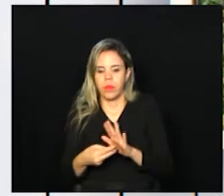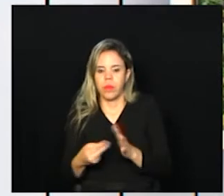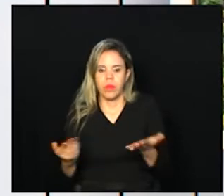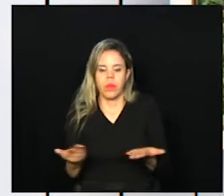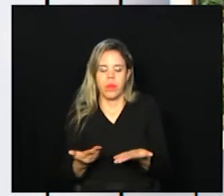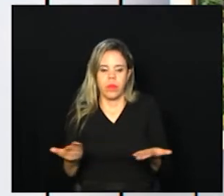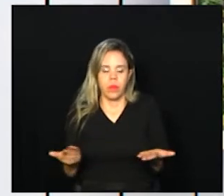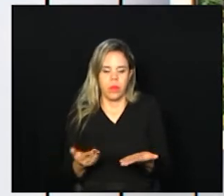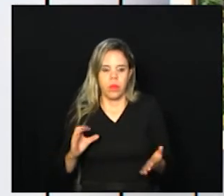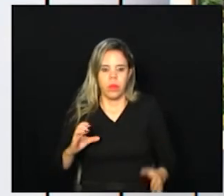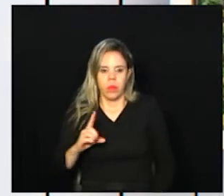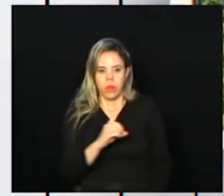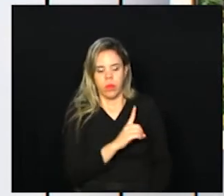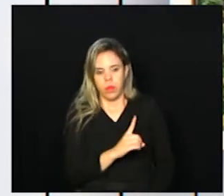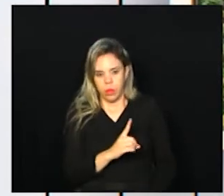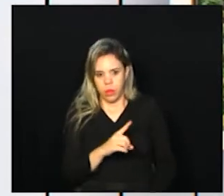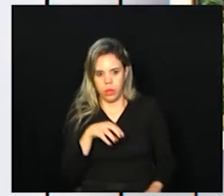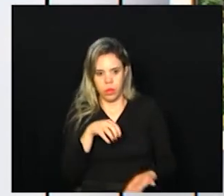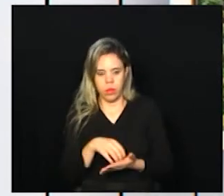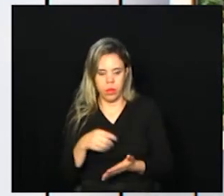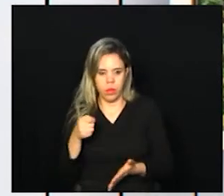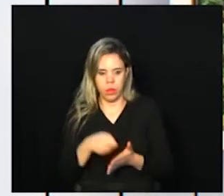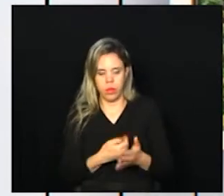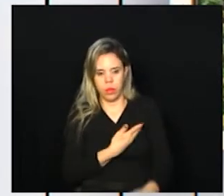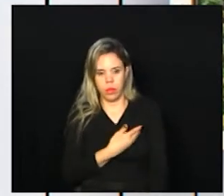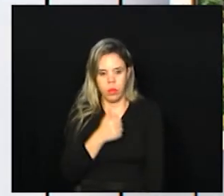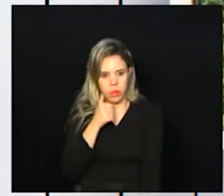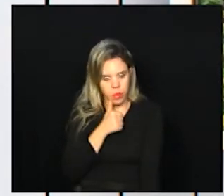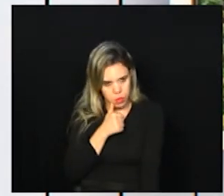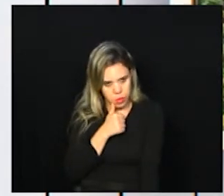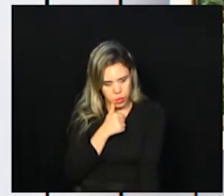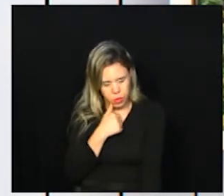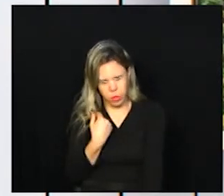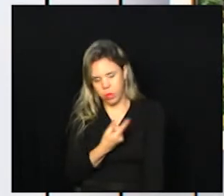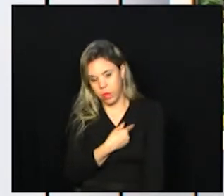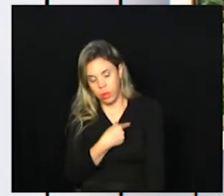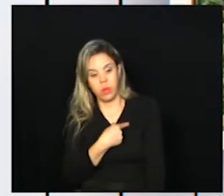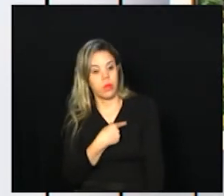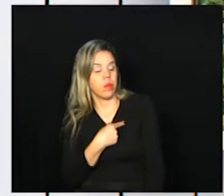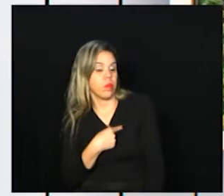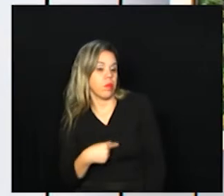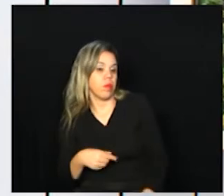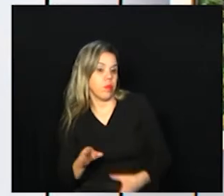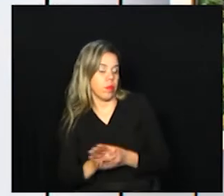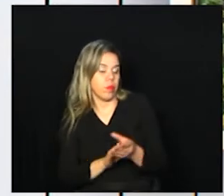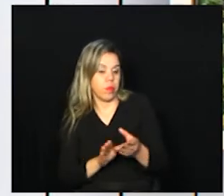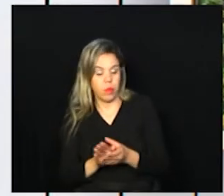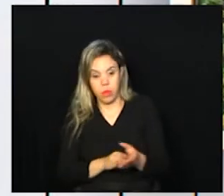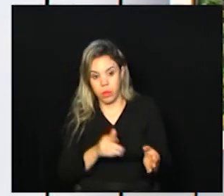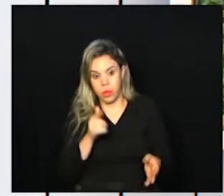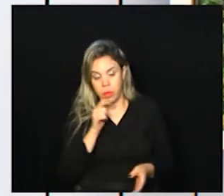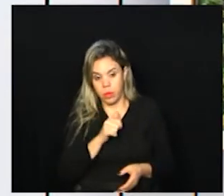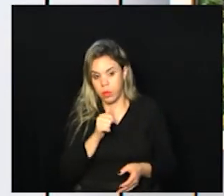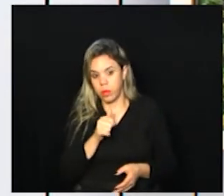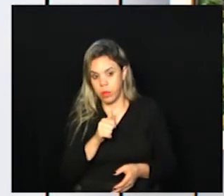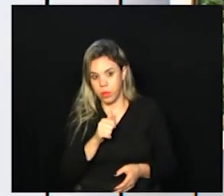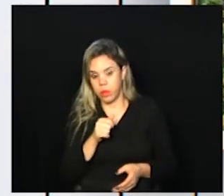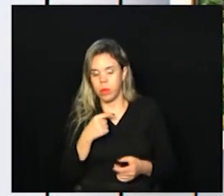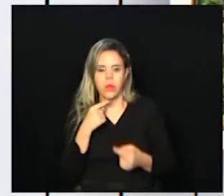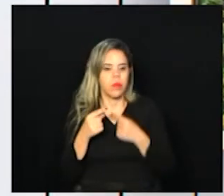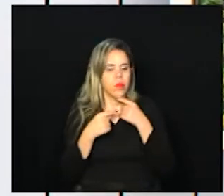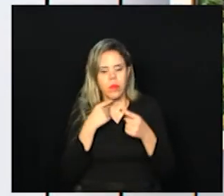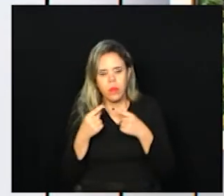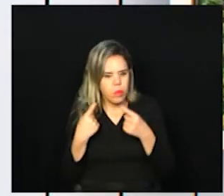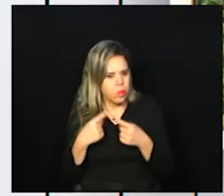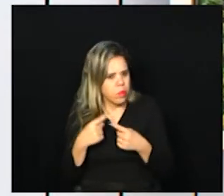com a Coordenadoria de Políticas para as Mulheres, nós remetemos ao Conselho da Mulher. E aí, essa foi uma dúvida que eu fiquei, mas por